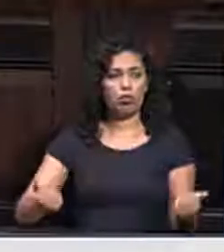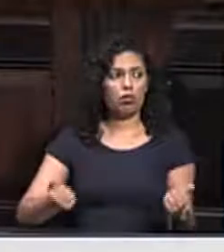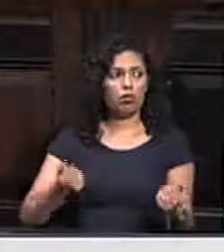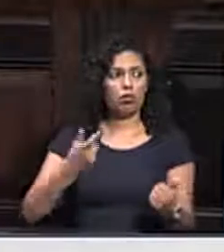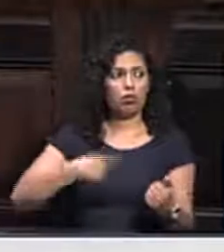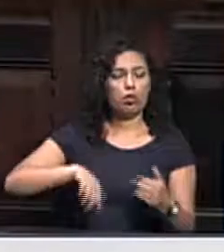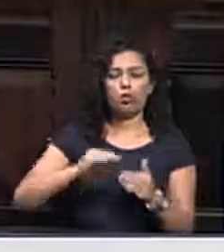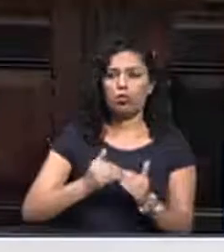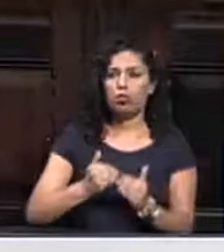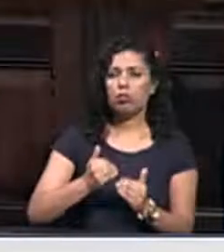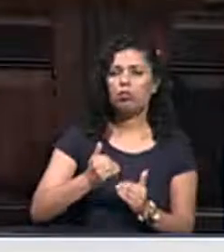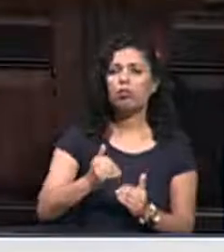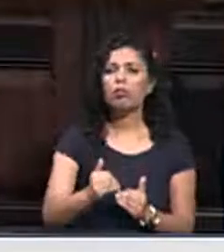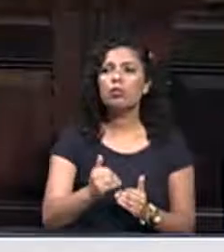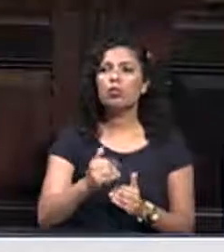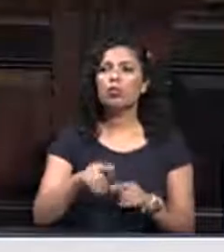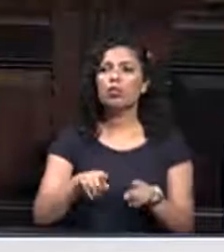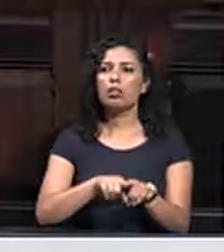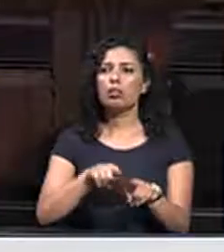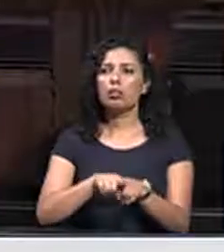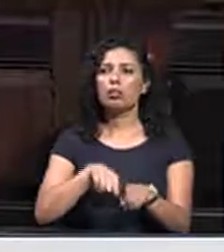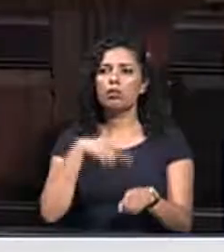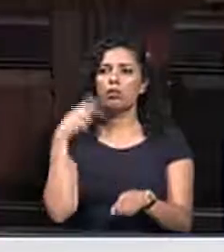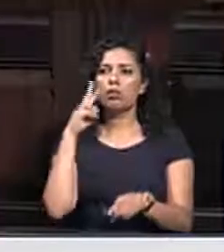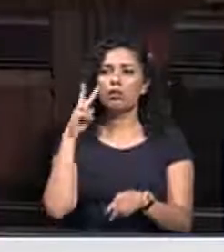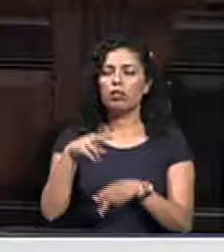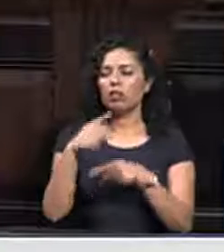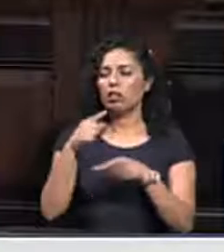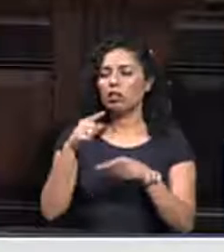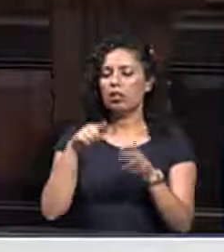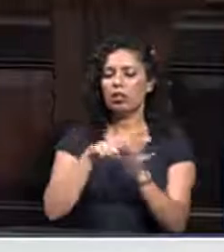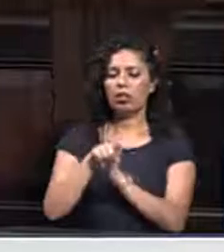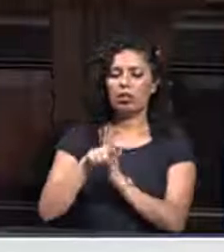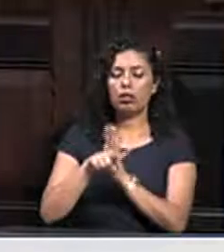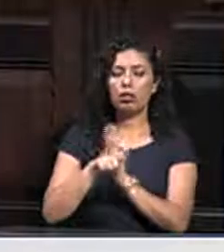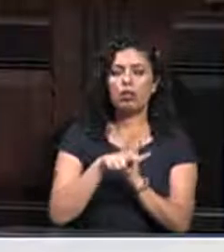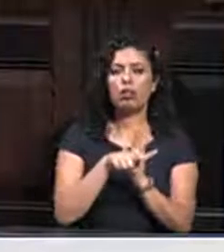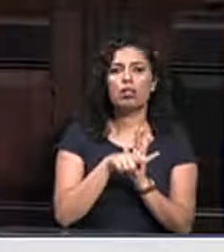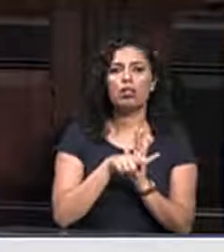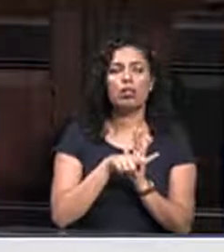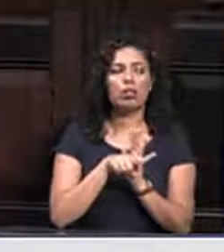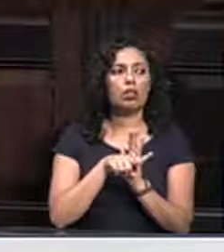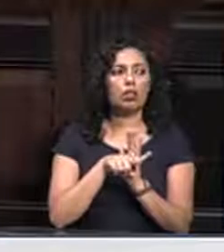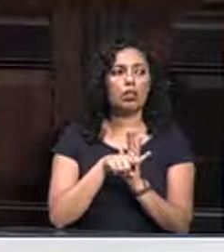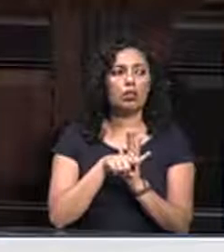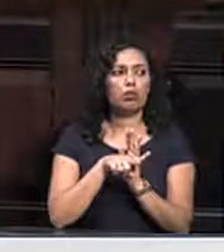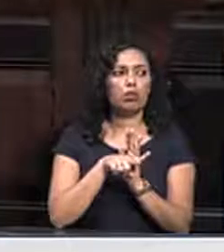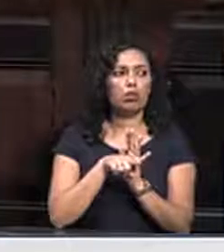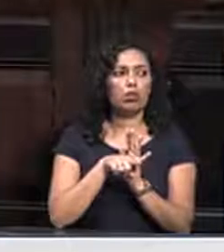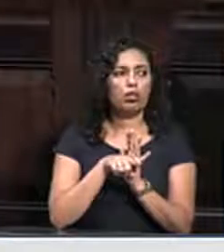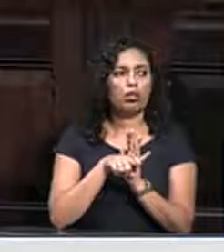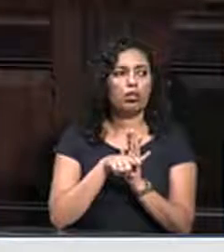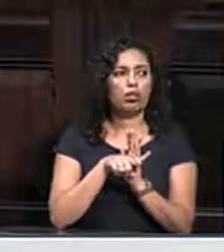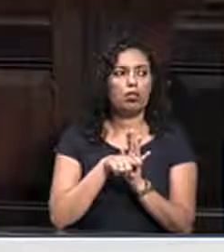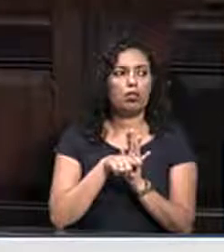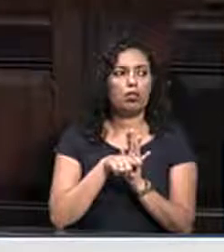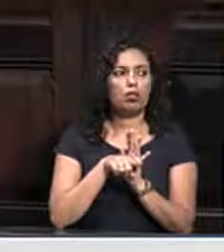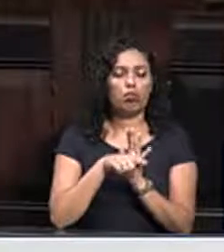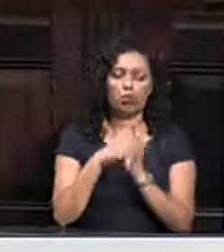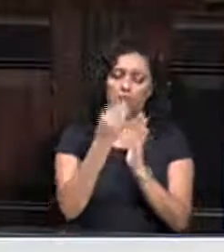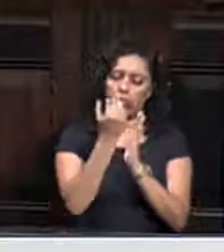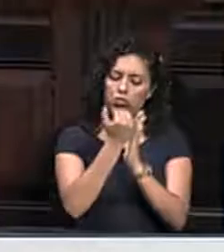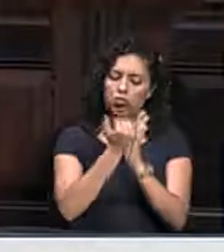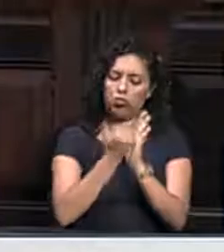vamos, inclusive, ter uma posição mais em cima de dados